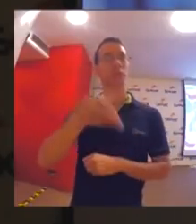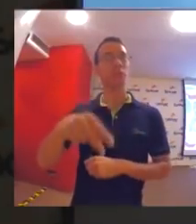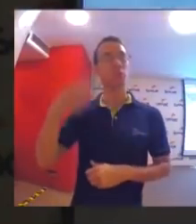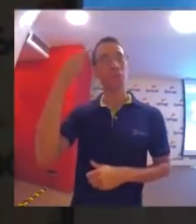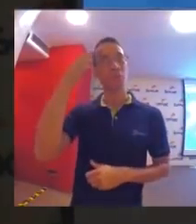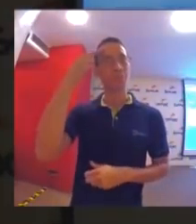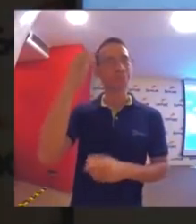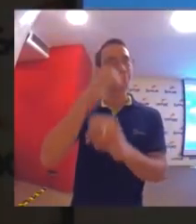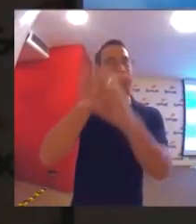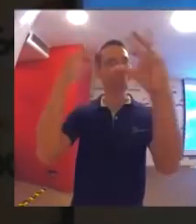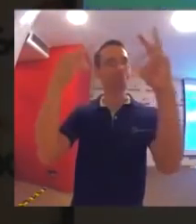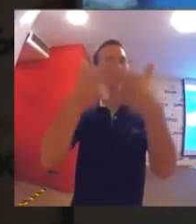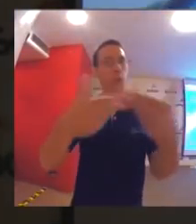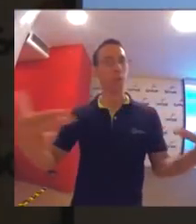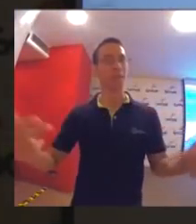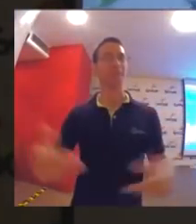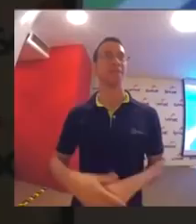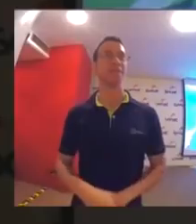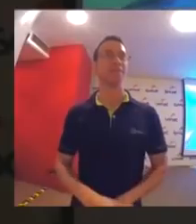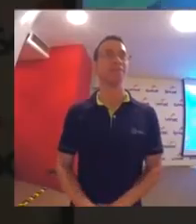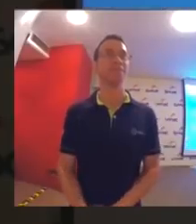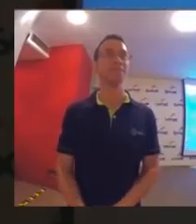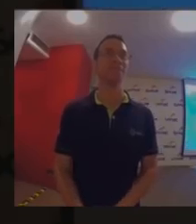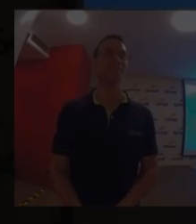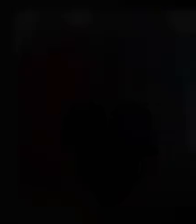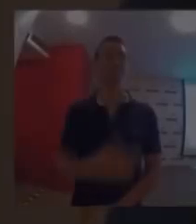dessa. Vamos parar